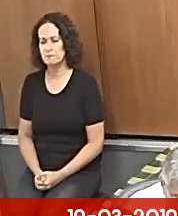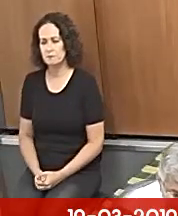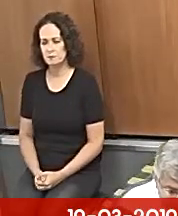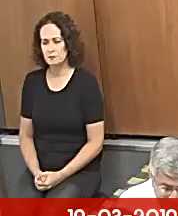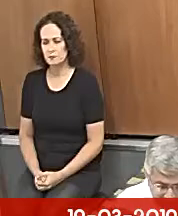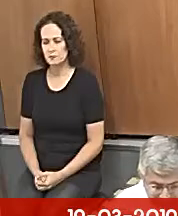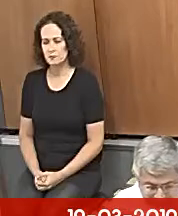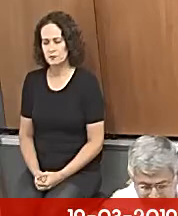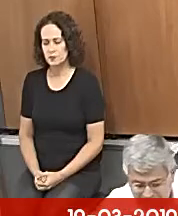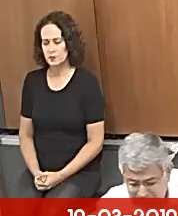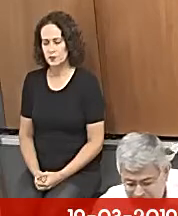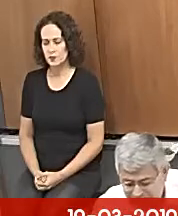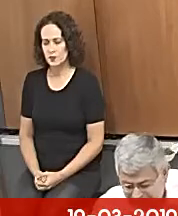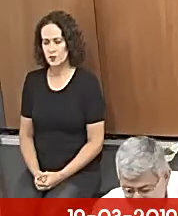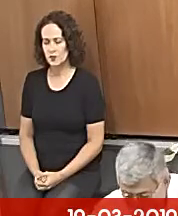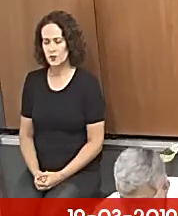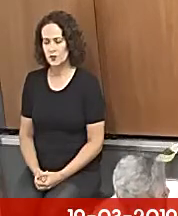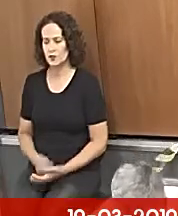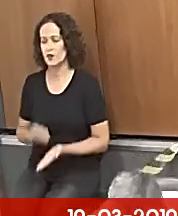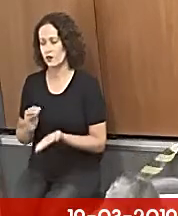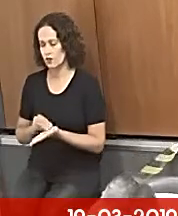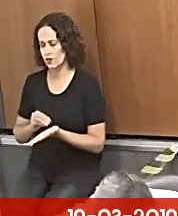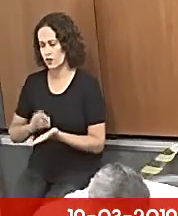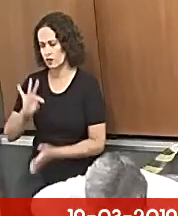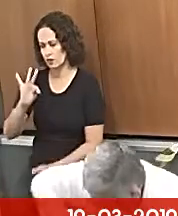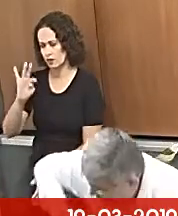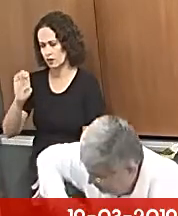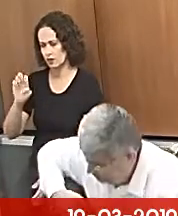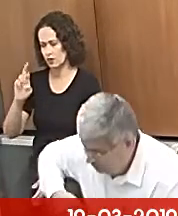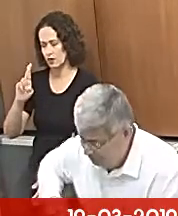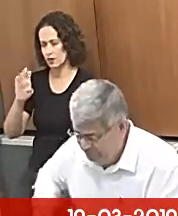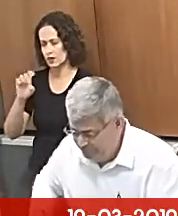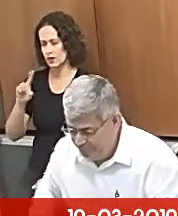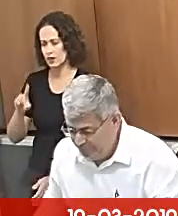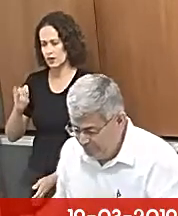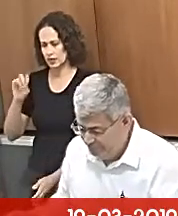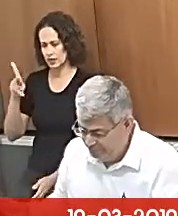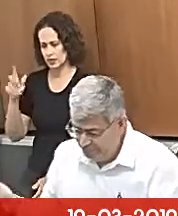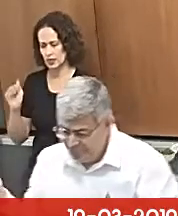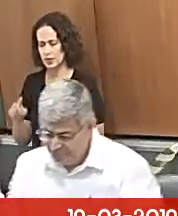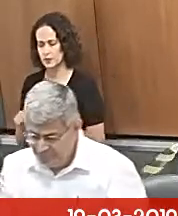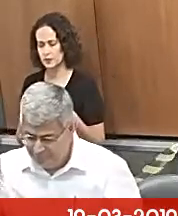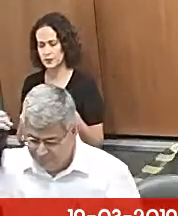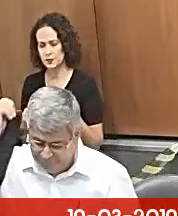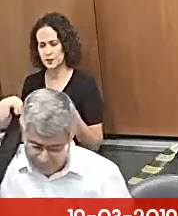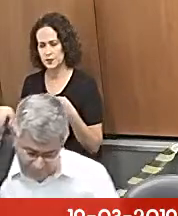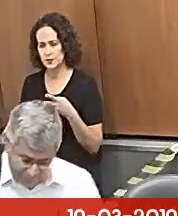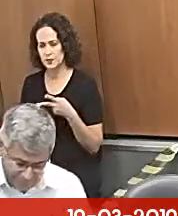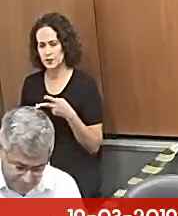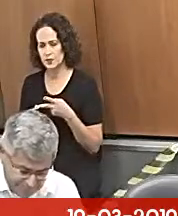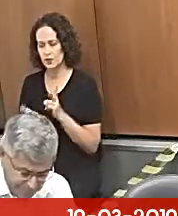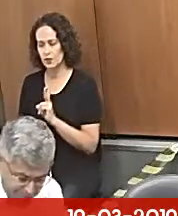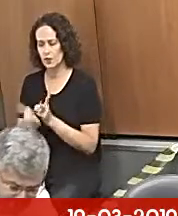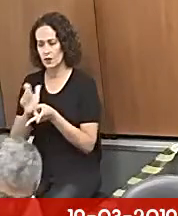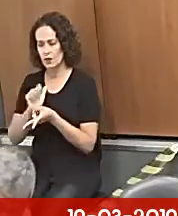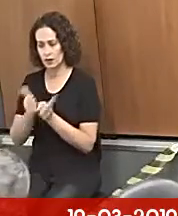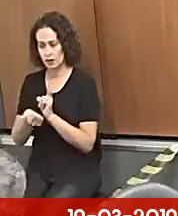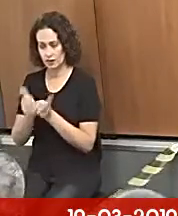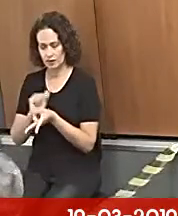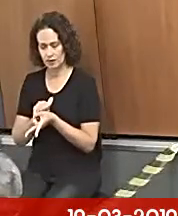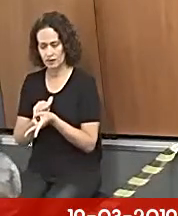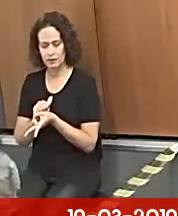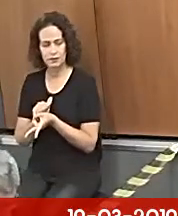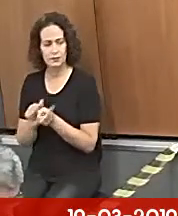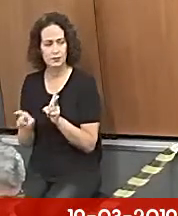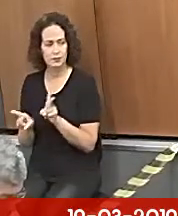ainda para ouvirmos a a terezinha rocha faltando ainda o nosso atleta é